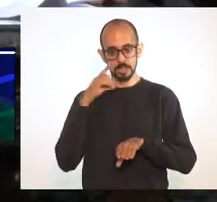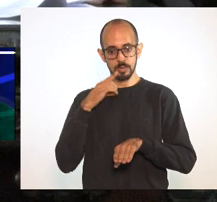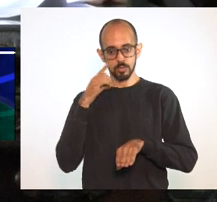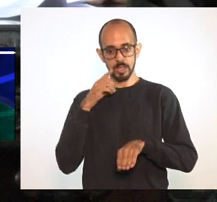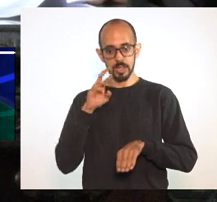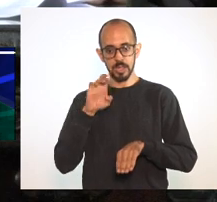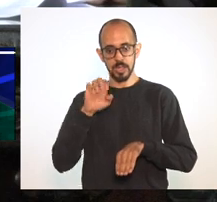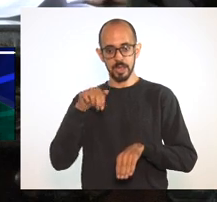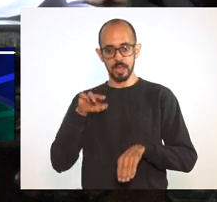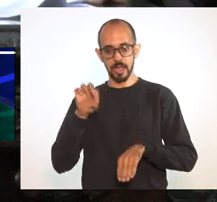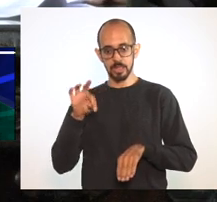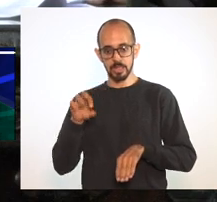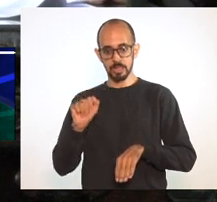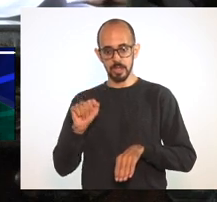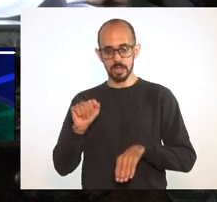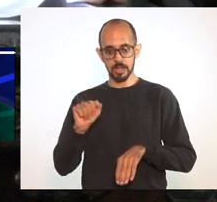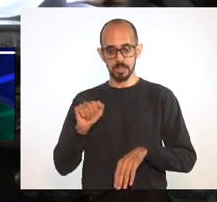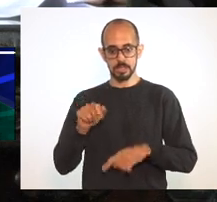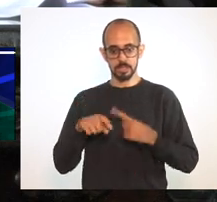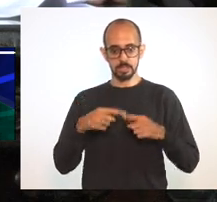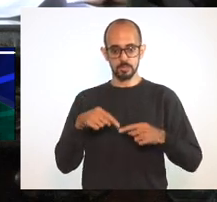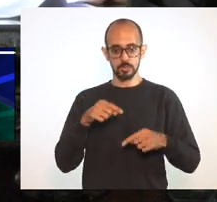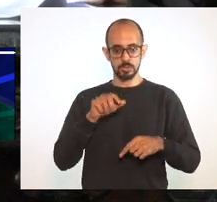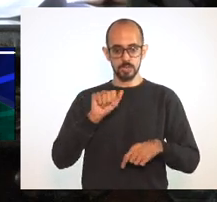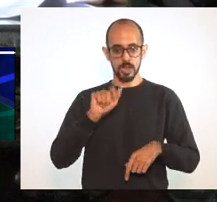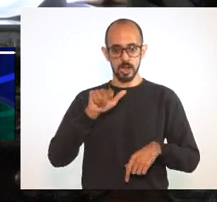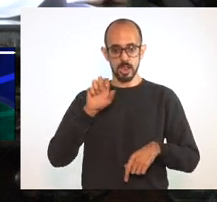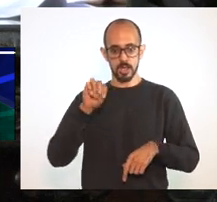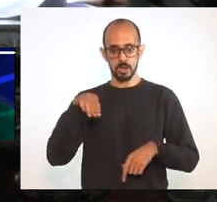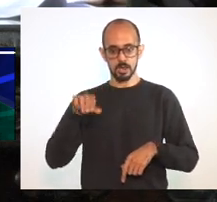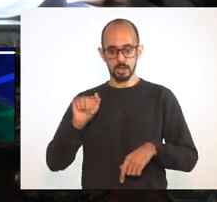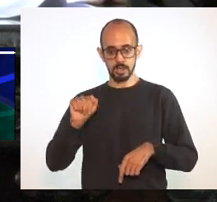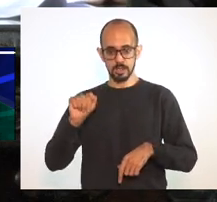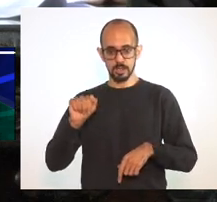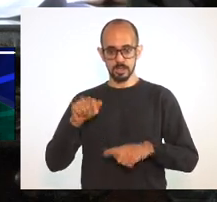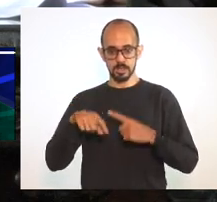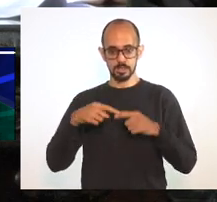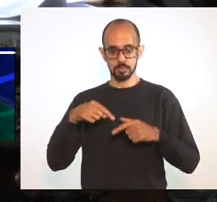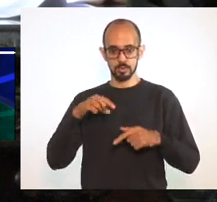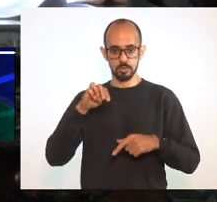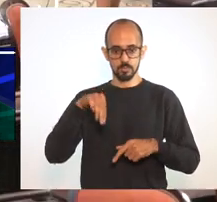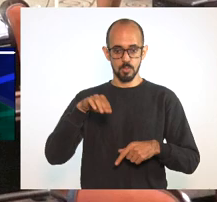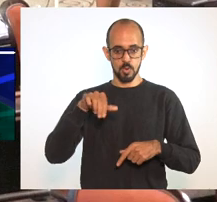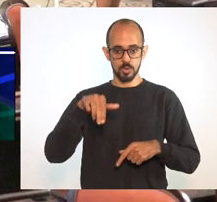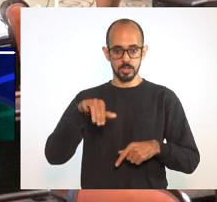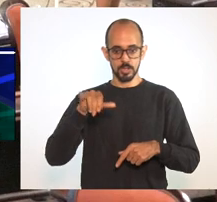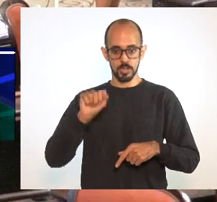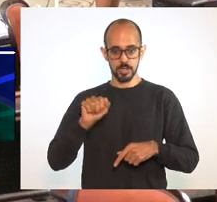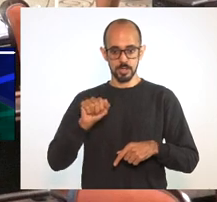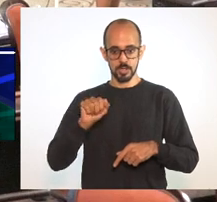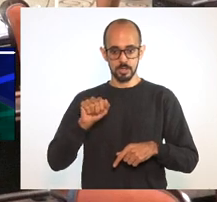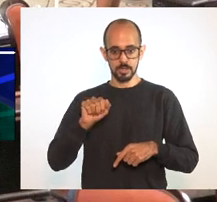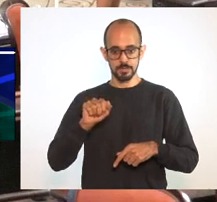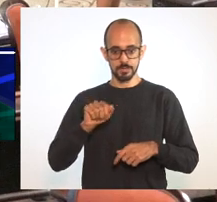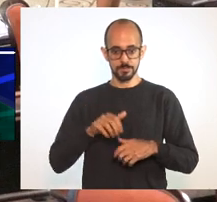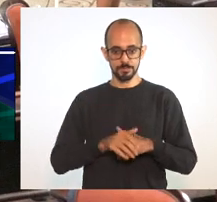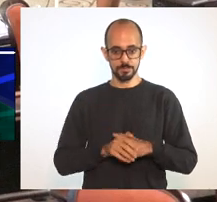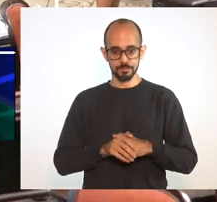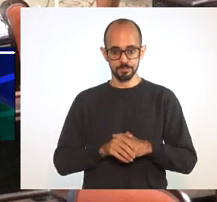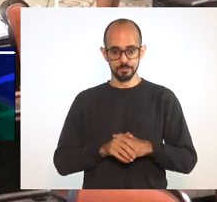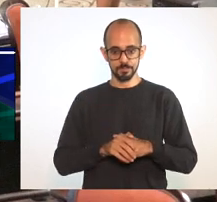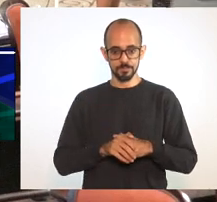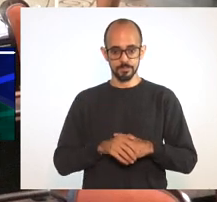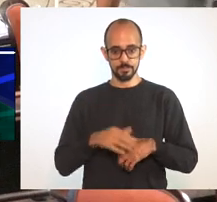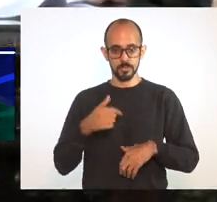Renata, deputada Alana e depois deputada Mônica. E aí, Marta. Senhor presidente. Eu também, presidente,